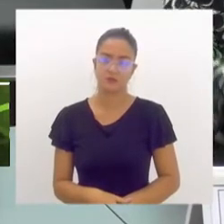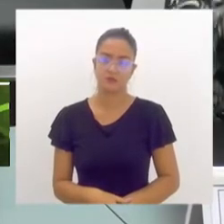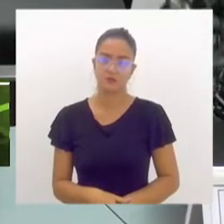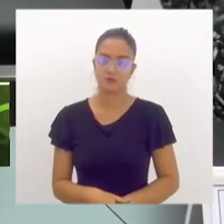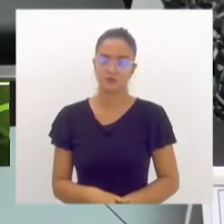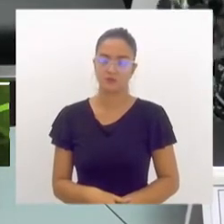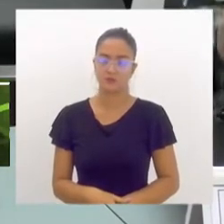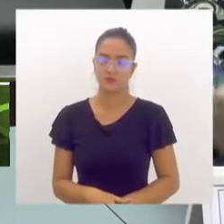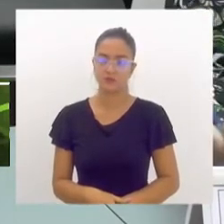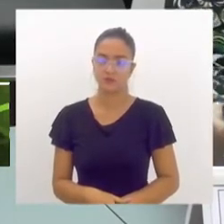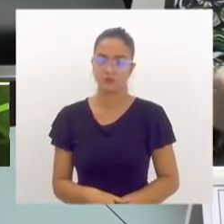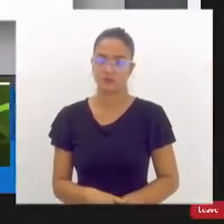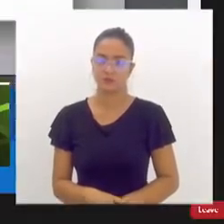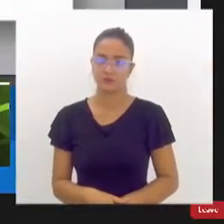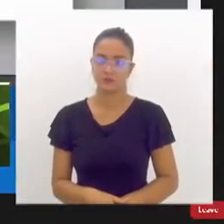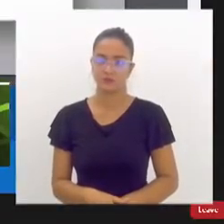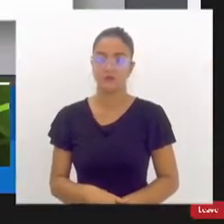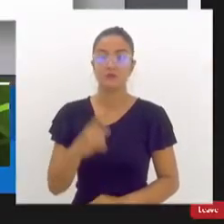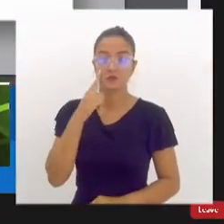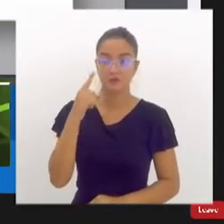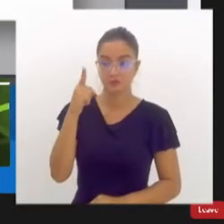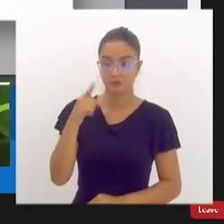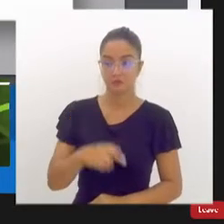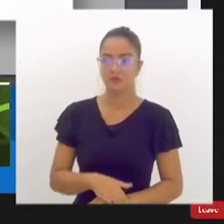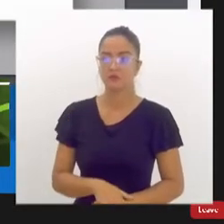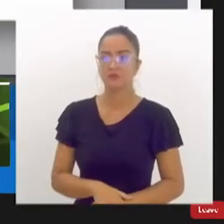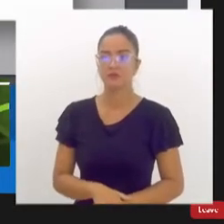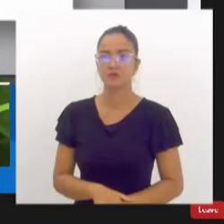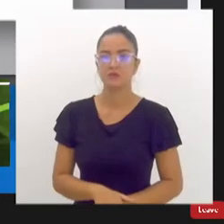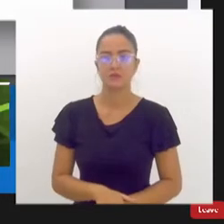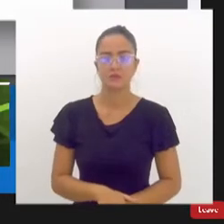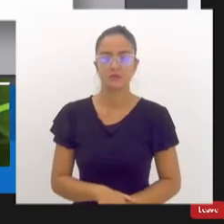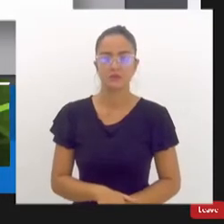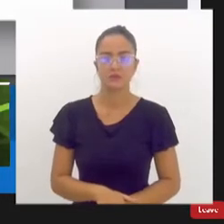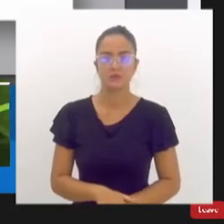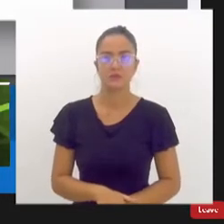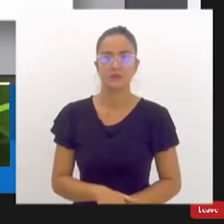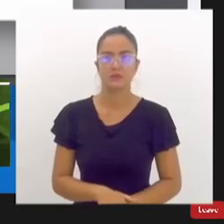Obrigado. É aquela TV ali, ó. Que é aquela ali que sou eu que estou administrando.